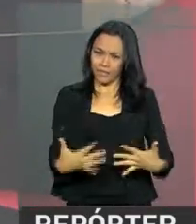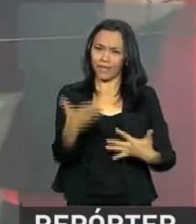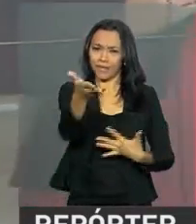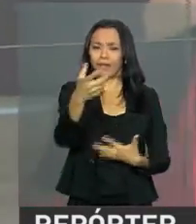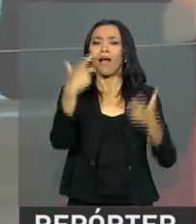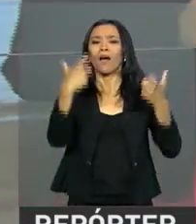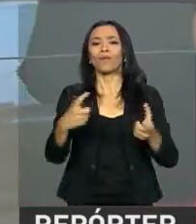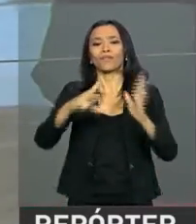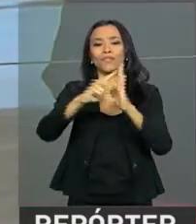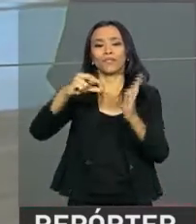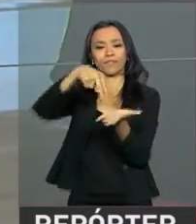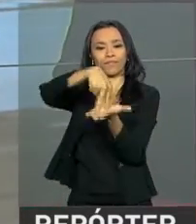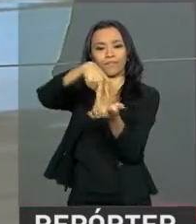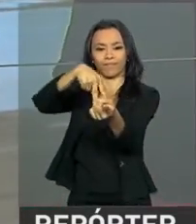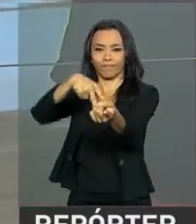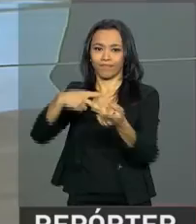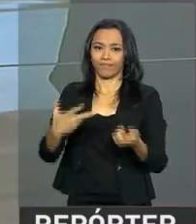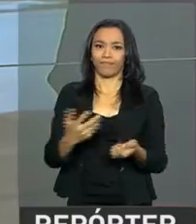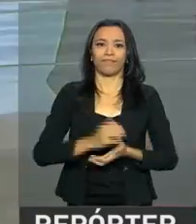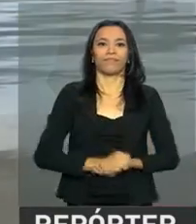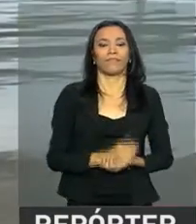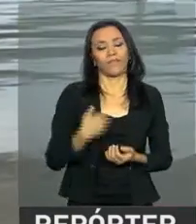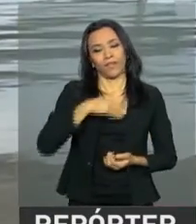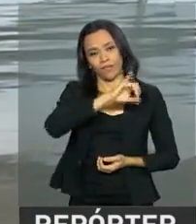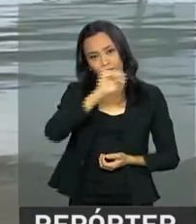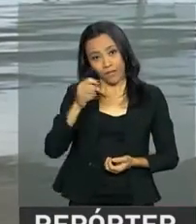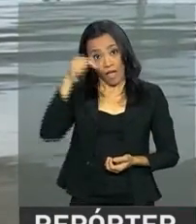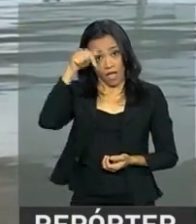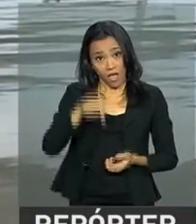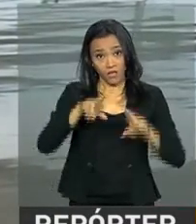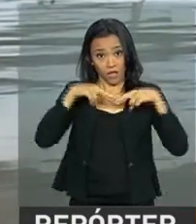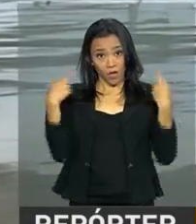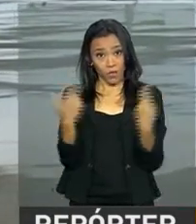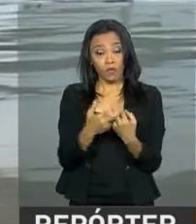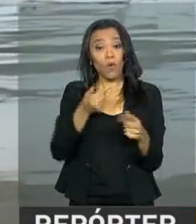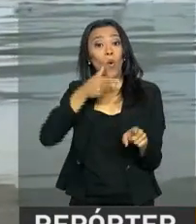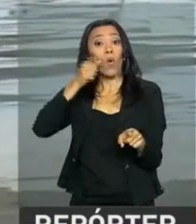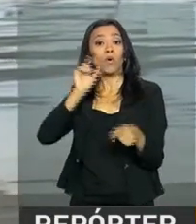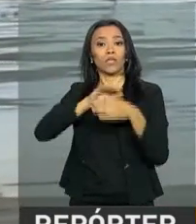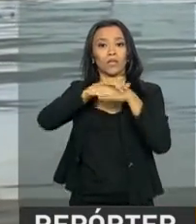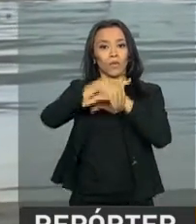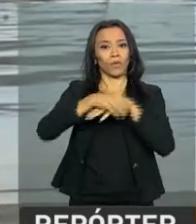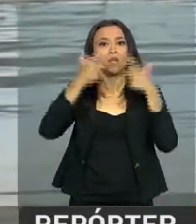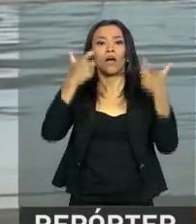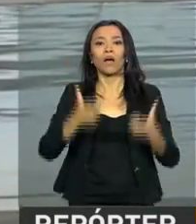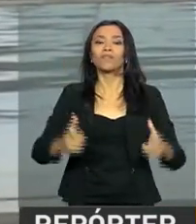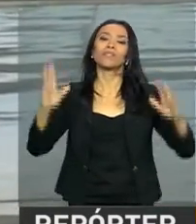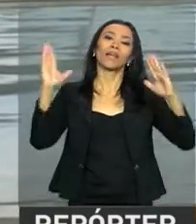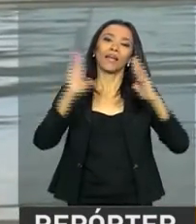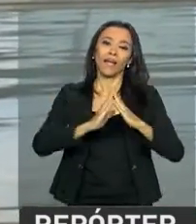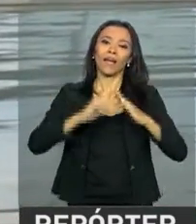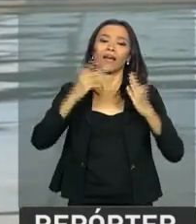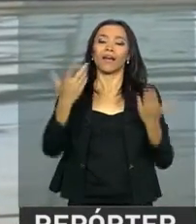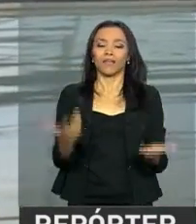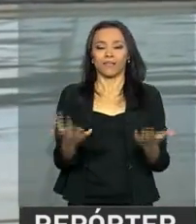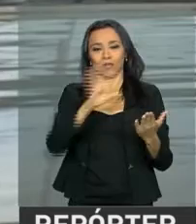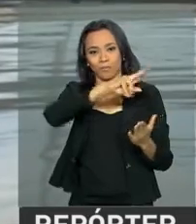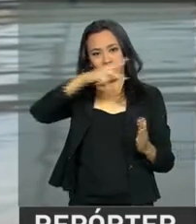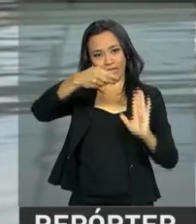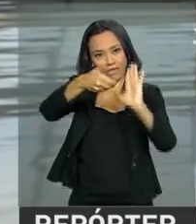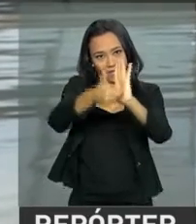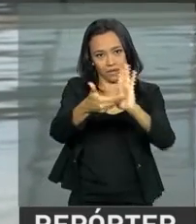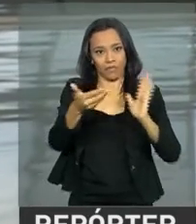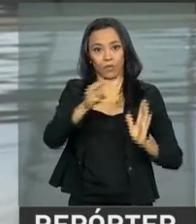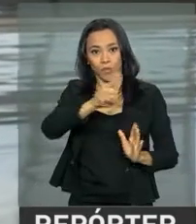Palácio do Planalto. Oi, Thaíssa. Oi, Renata. Essa reunião foi ontem à noite na residência oficial do presidente da Câmara, Rodrigo Maia.